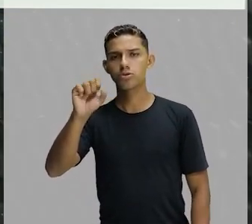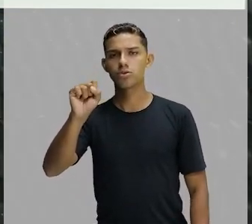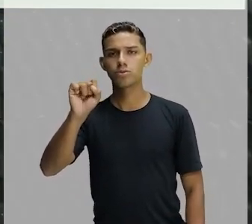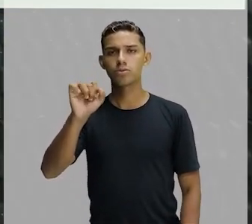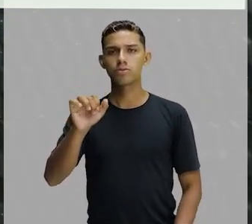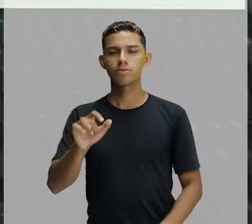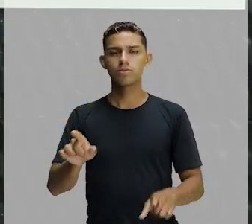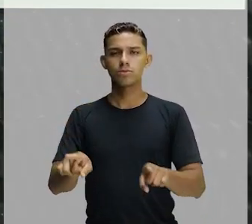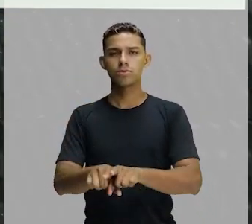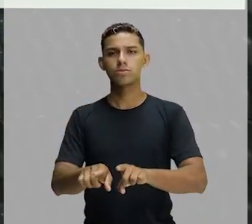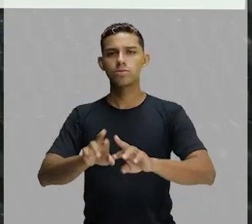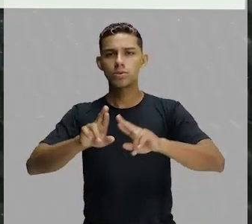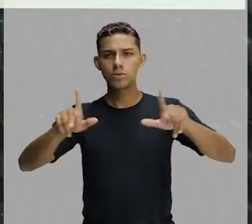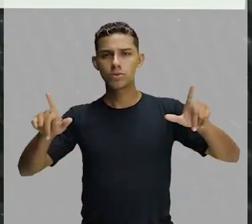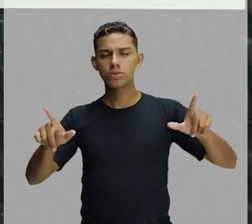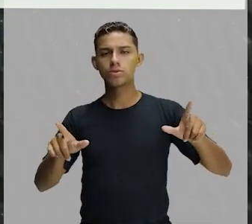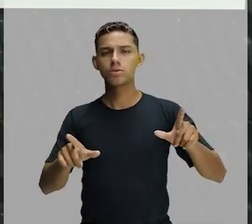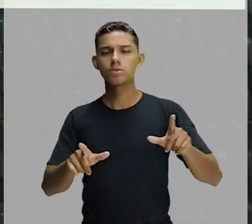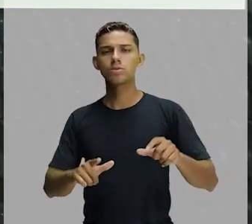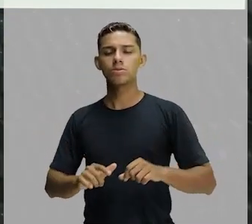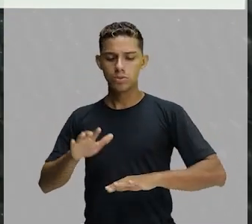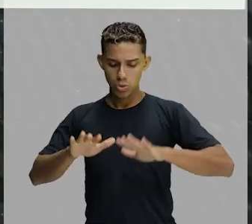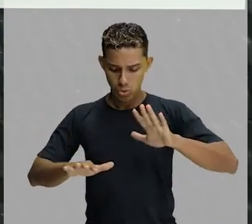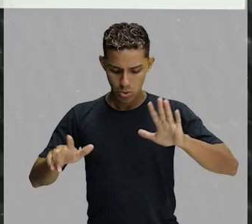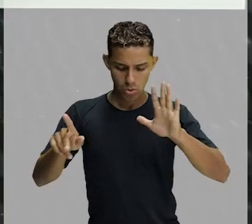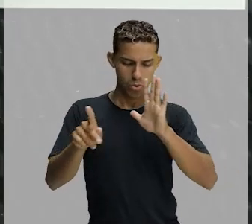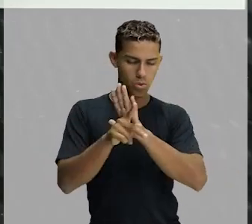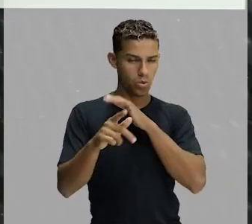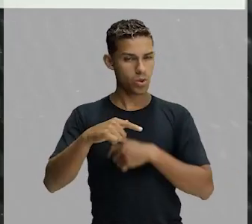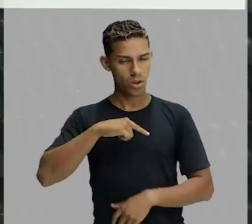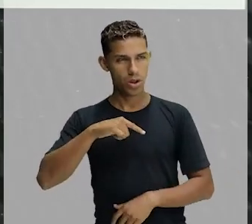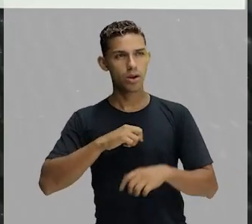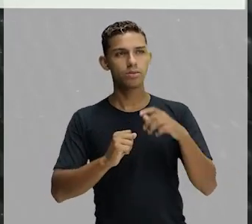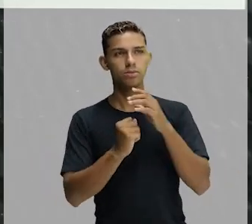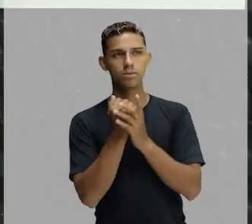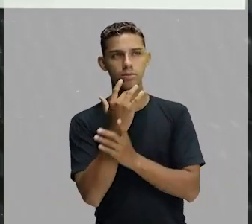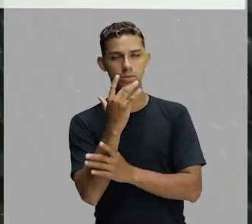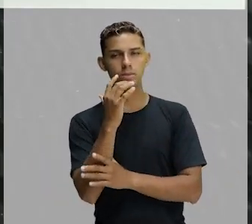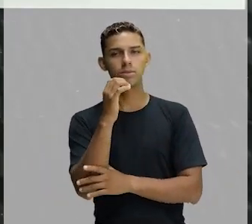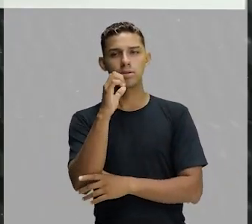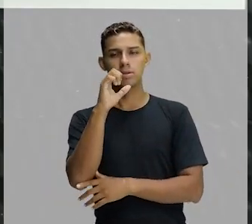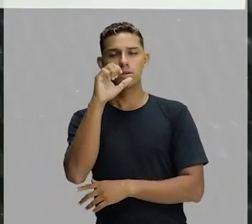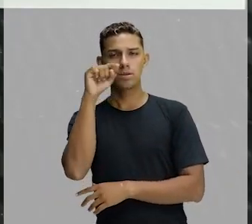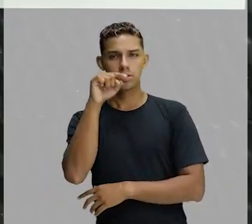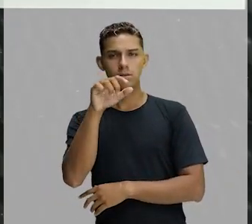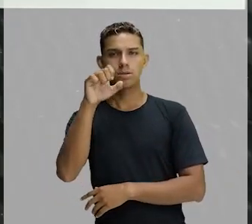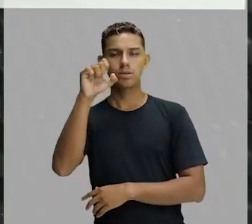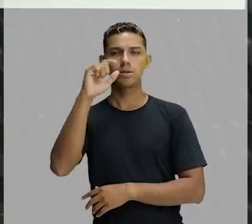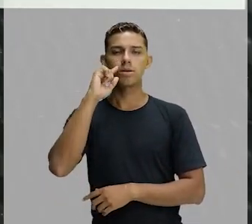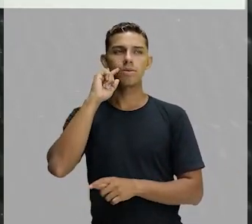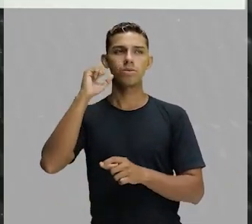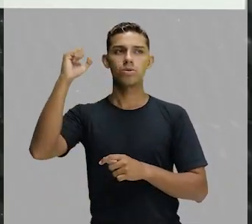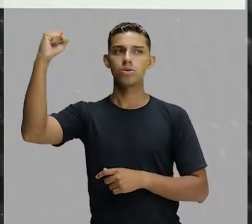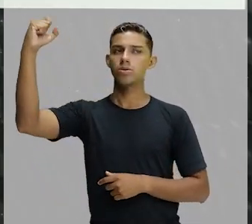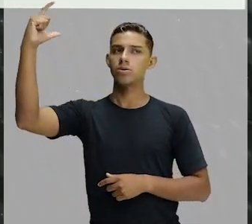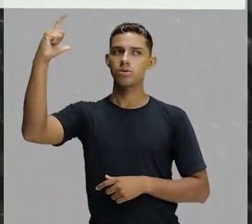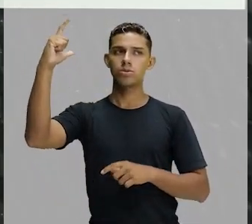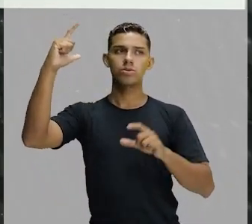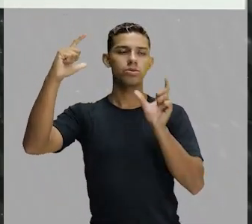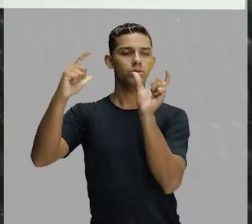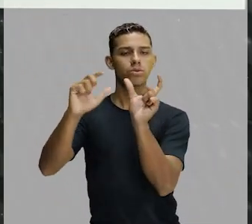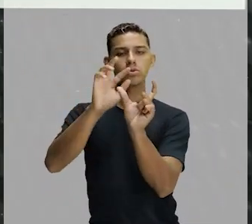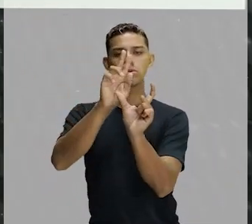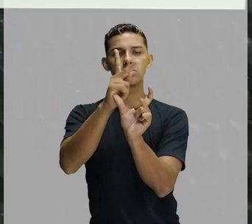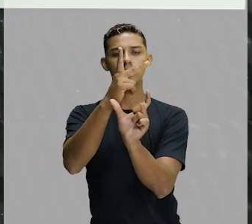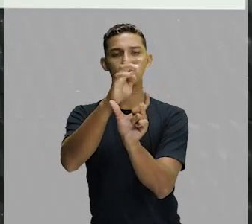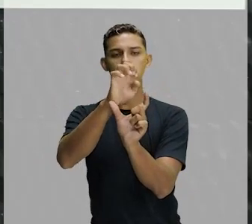compensação diferenciado. De acordo com isso, eu vou ter plantas de sol e plantas de sombra. As plantas de sol são conhecidas